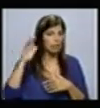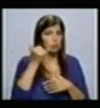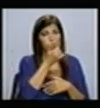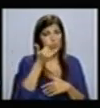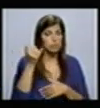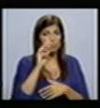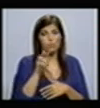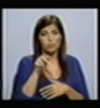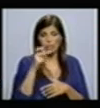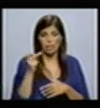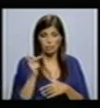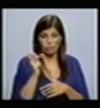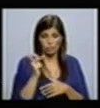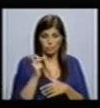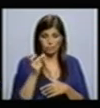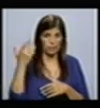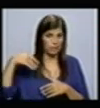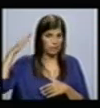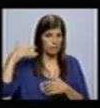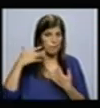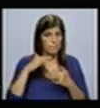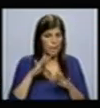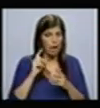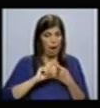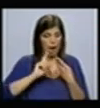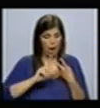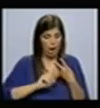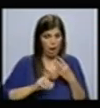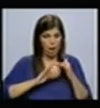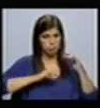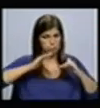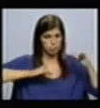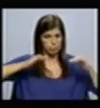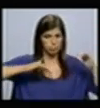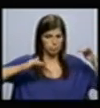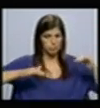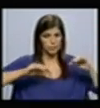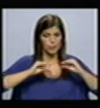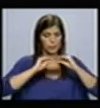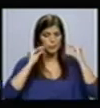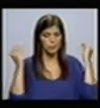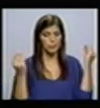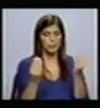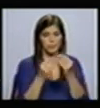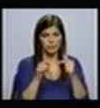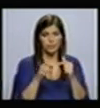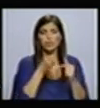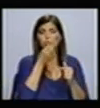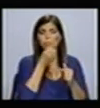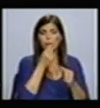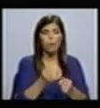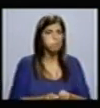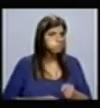anos. Mas há um conjunto de oscilações nos anéis de Saturno que não podem ser explicados